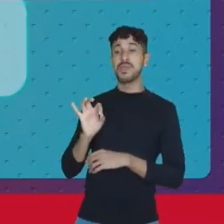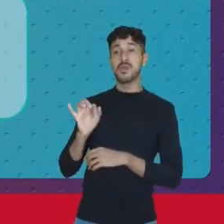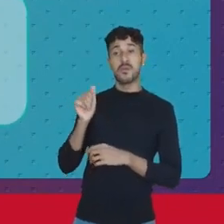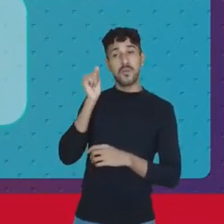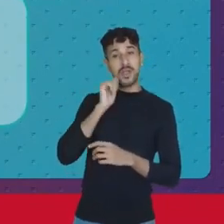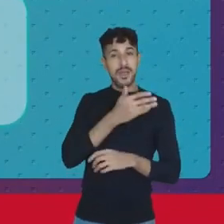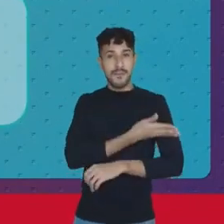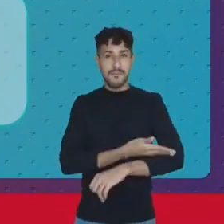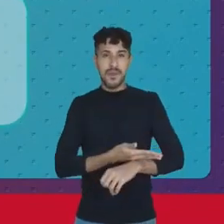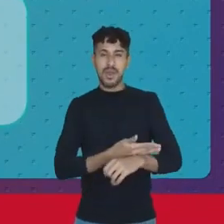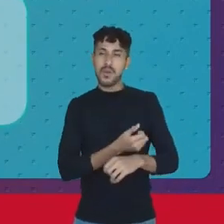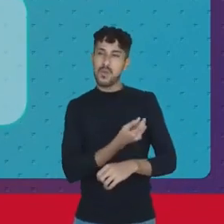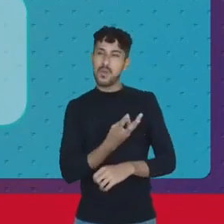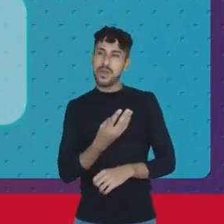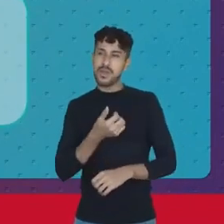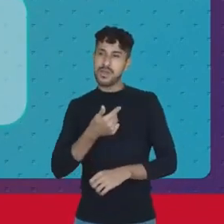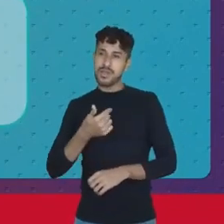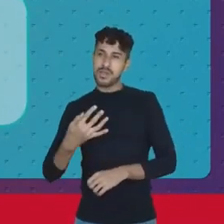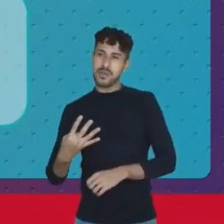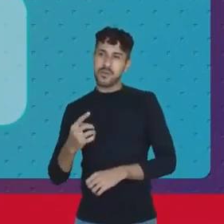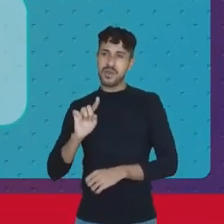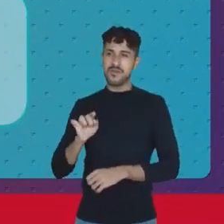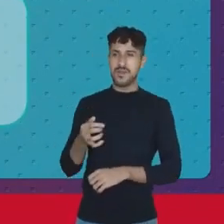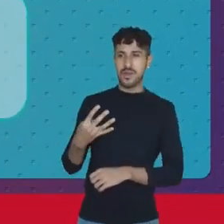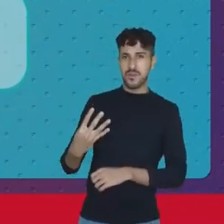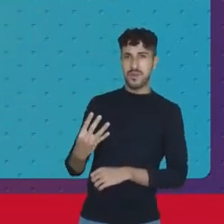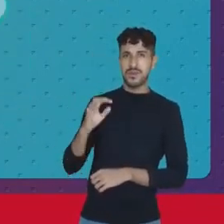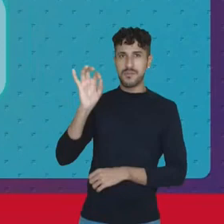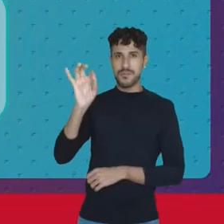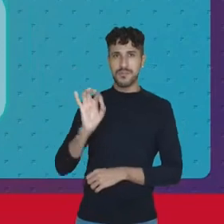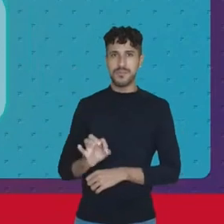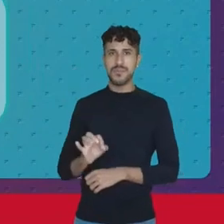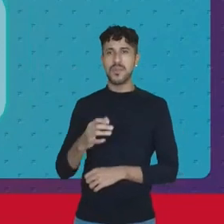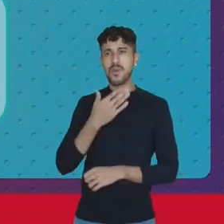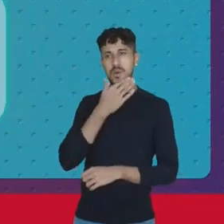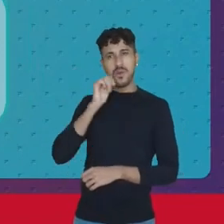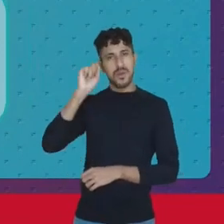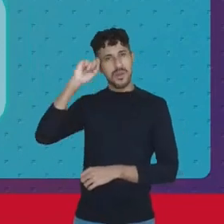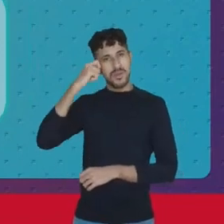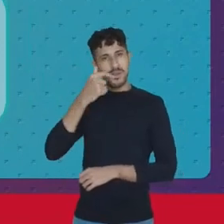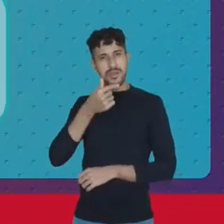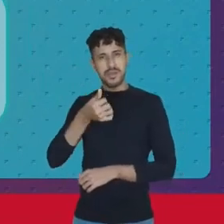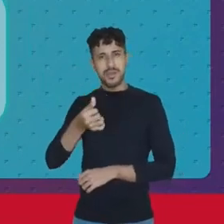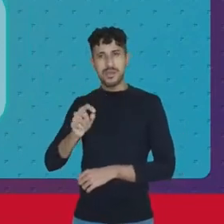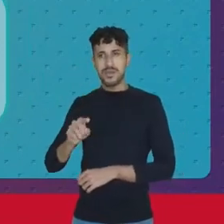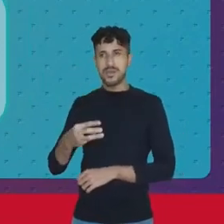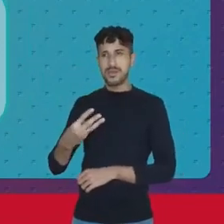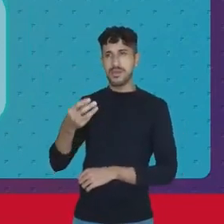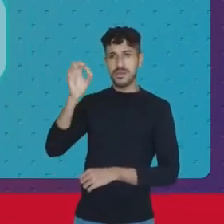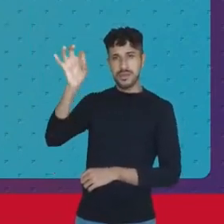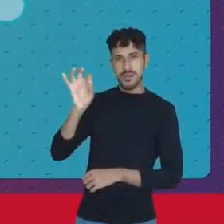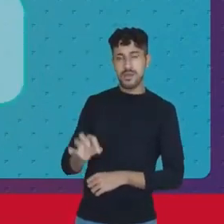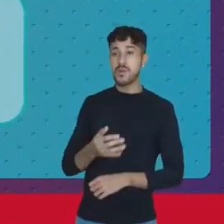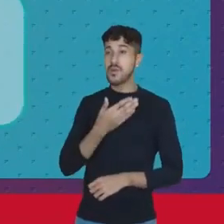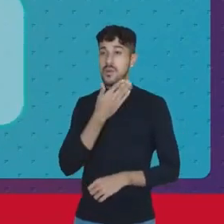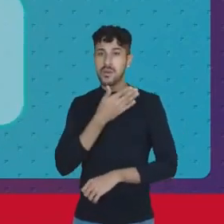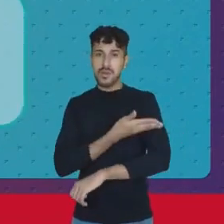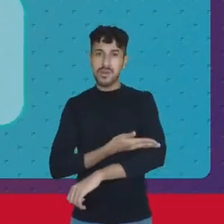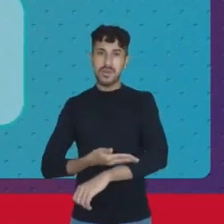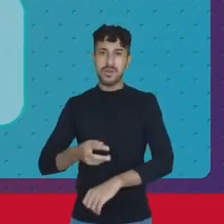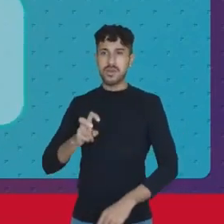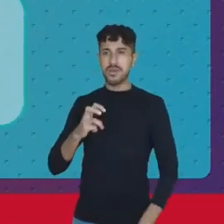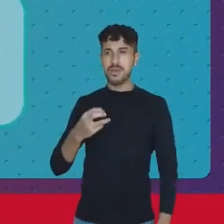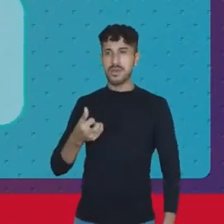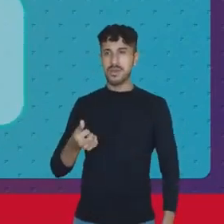mulheres brancas, o número cai para 64,4%, homens negros 76,3% e homens brancos